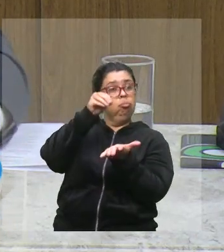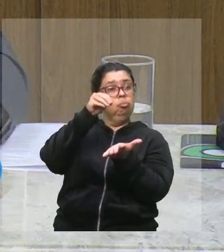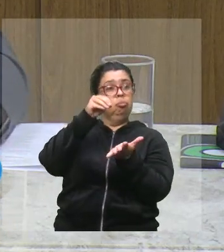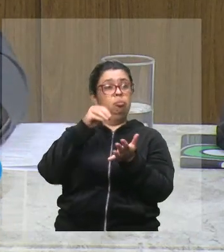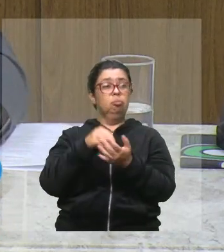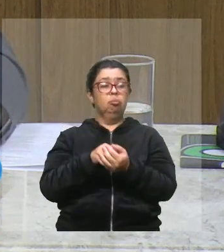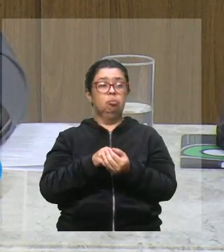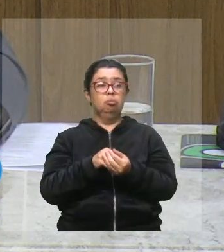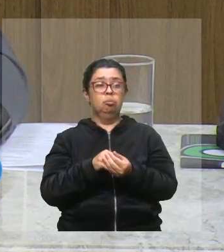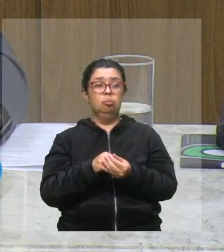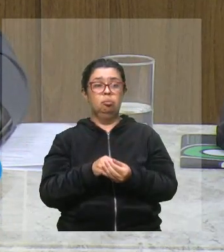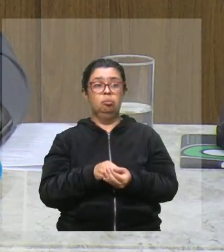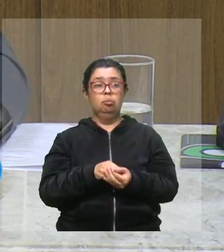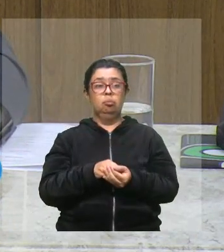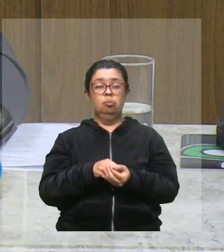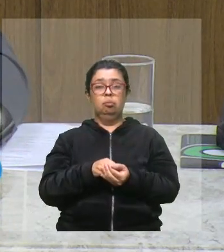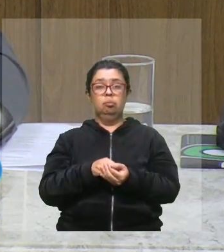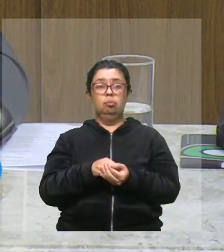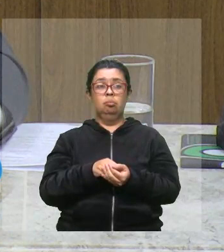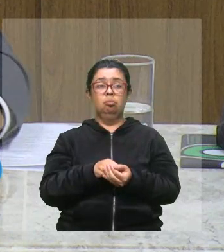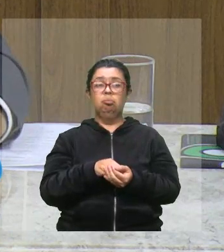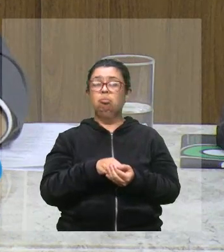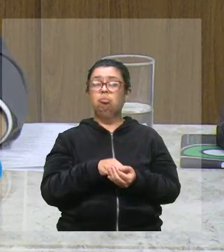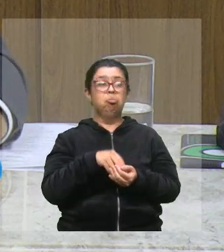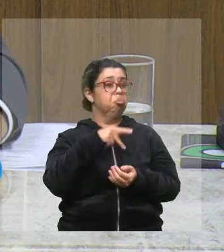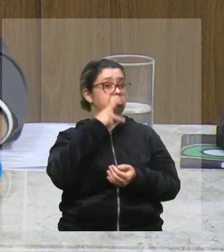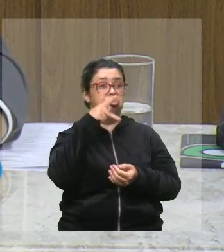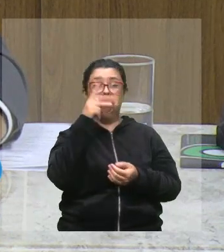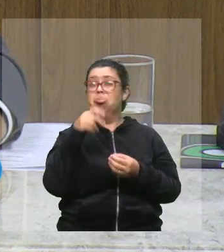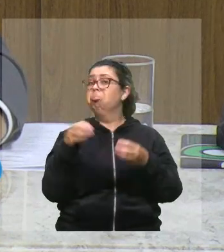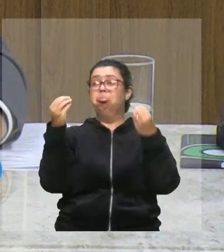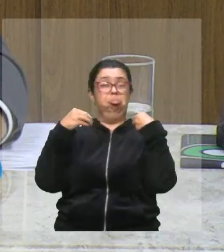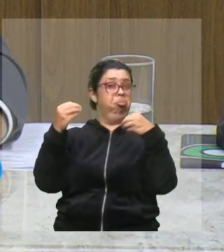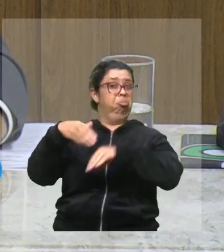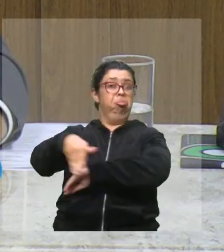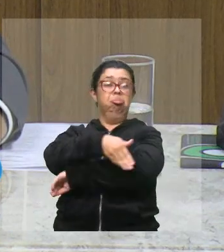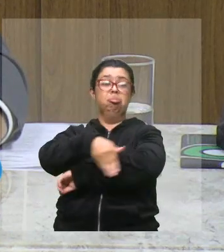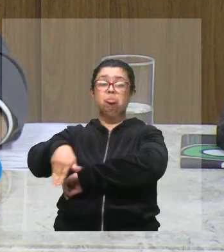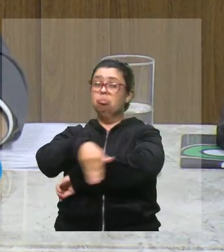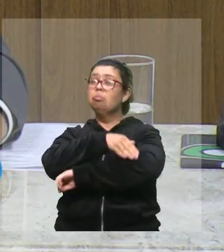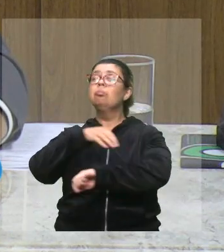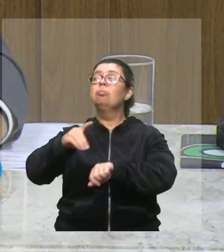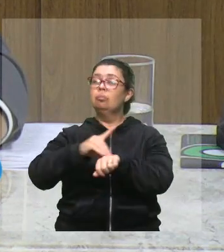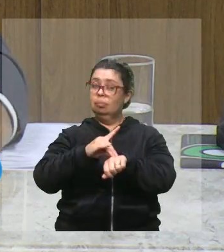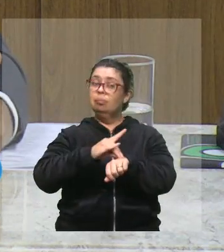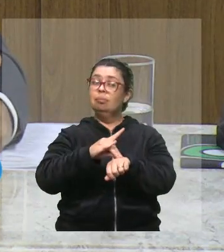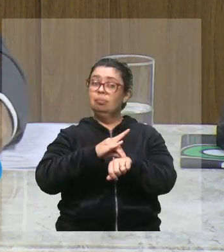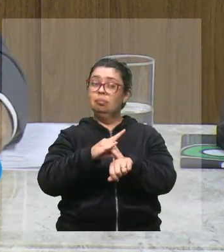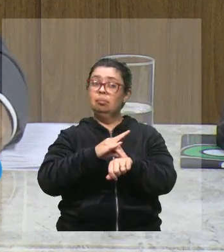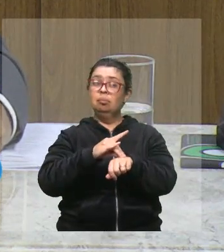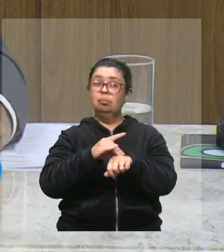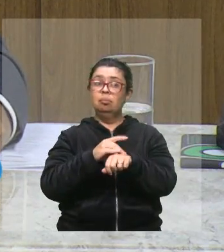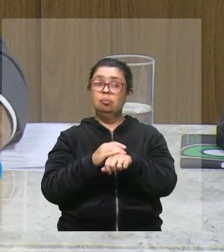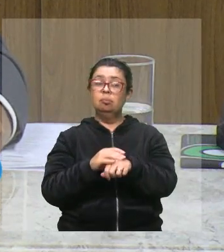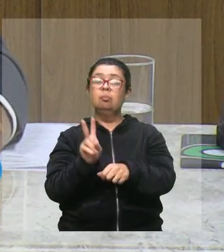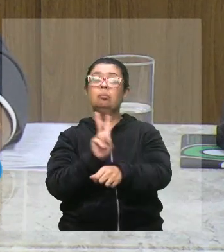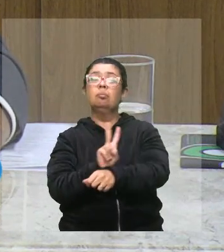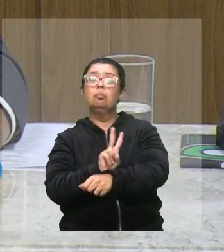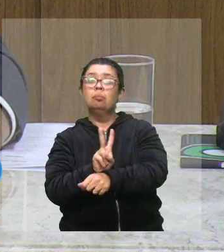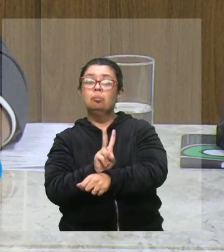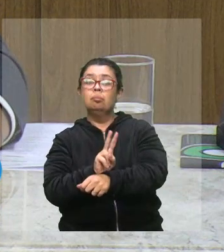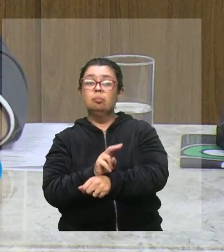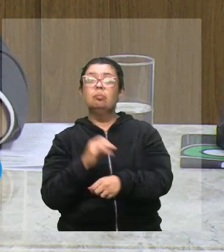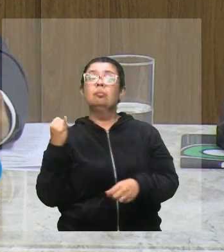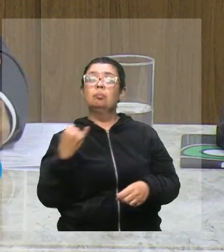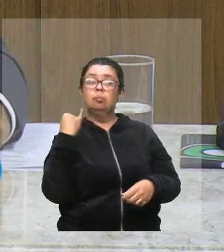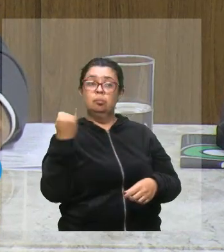mas que não consta absolutamente nenhuma rua que vai ser asfaltada. Então, acho que, enquanto fiscalizadores, seria muito